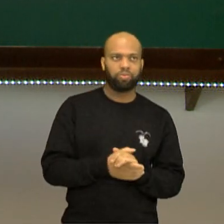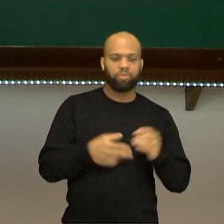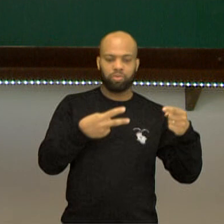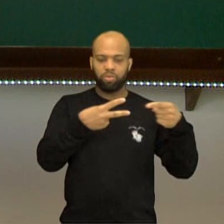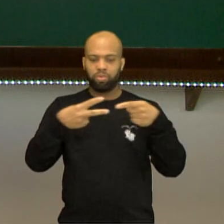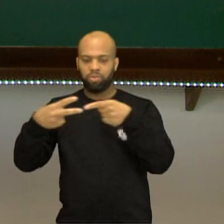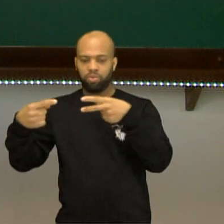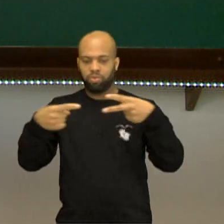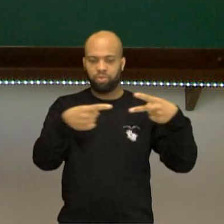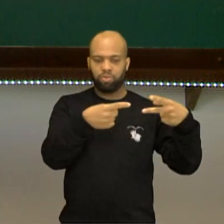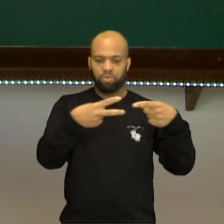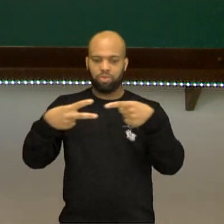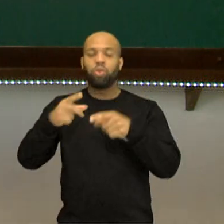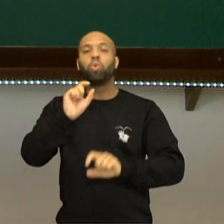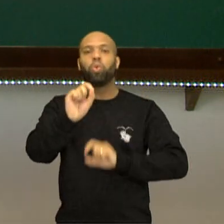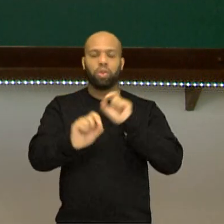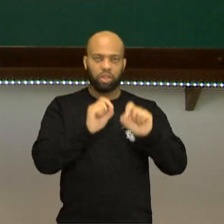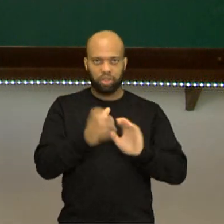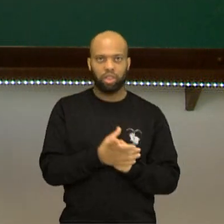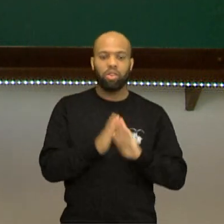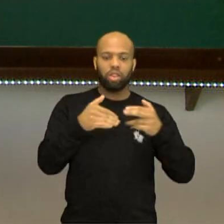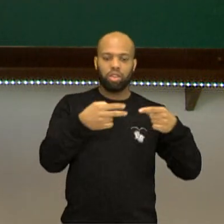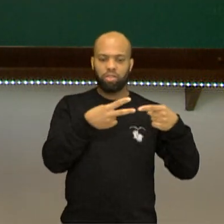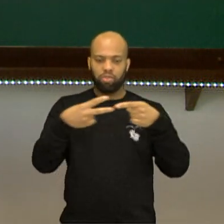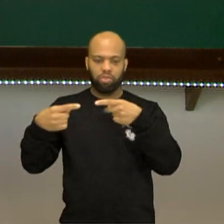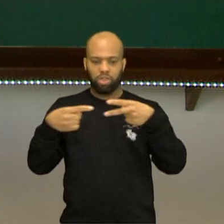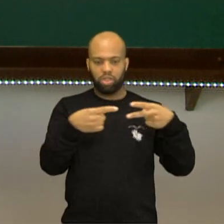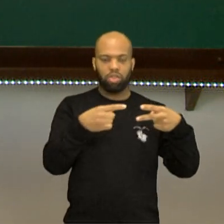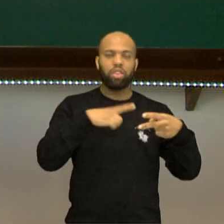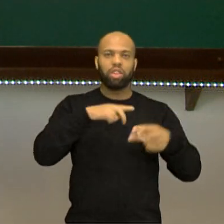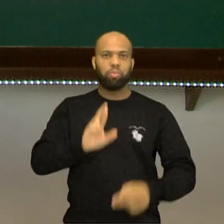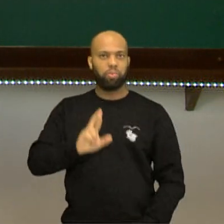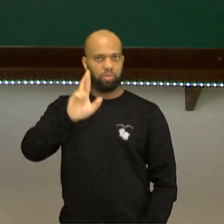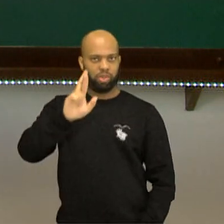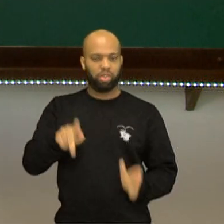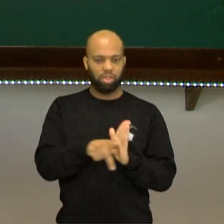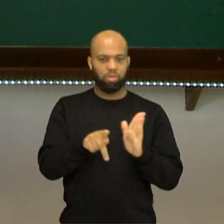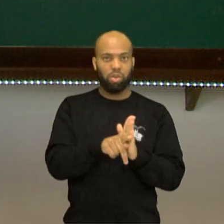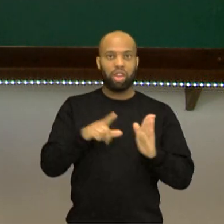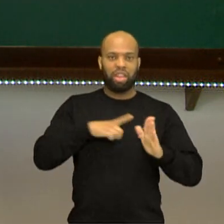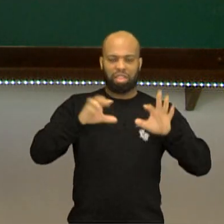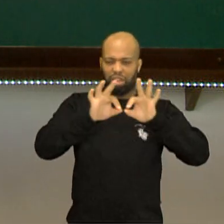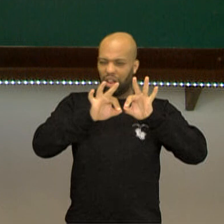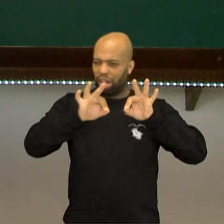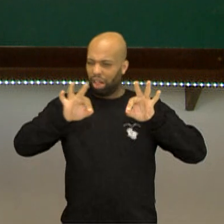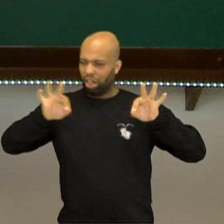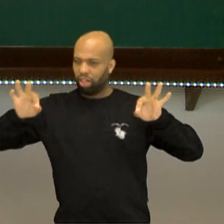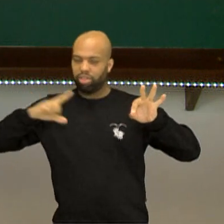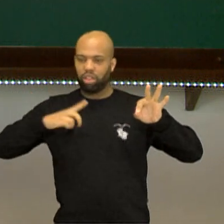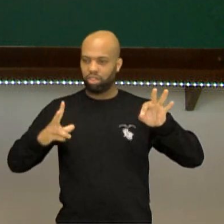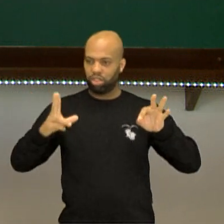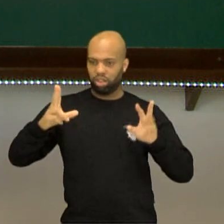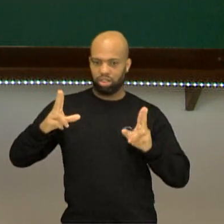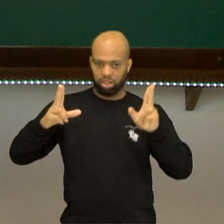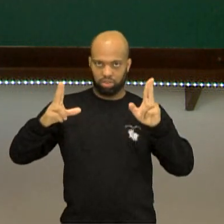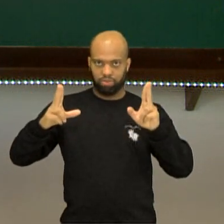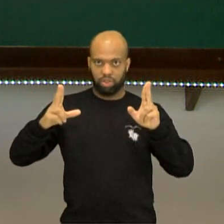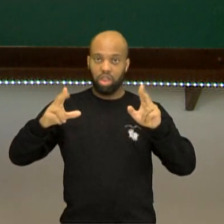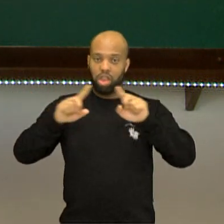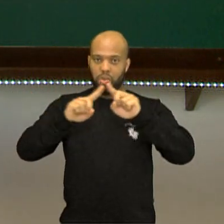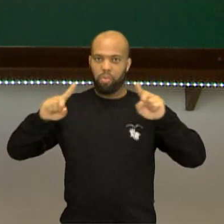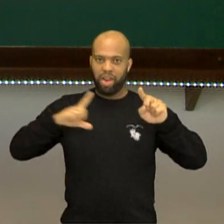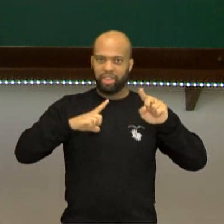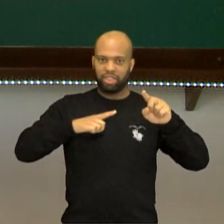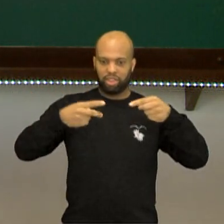ele representa? Primeira coisa, o vetor é representado por um segmento de reta com uma seta em uma das suas extremidades, ou seja, uma